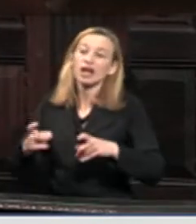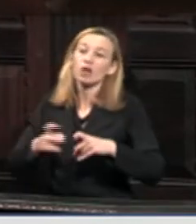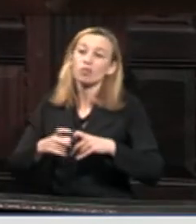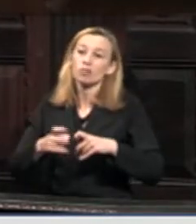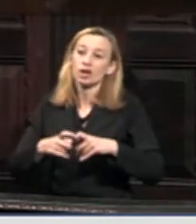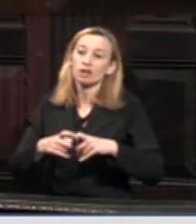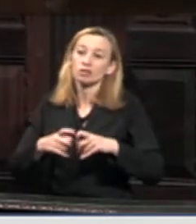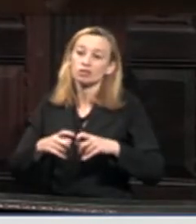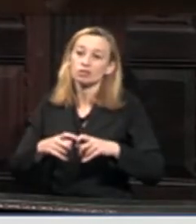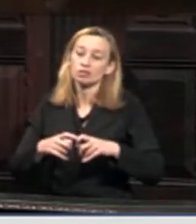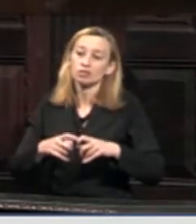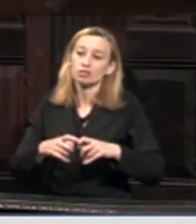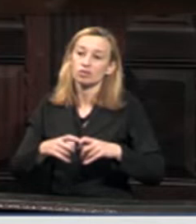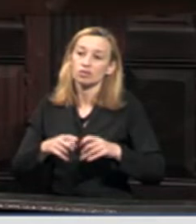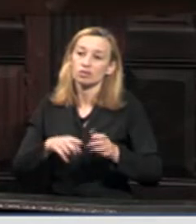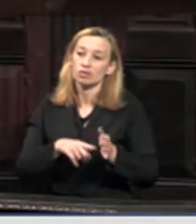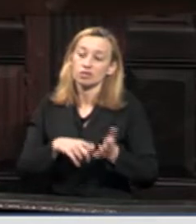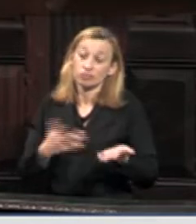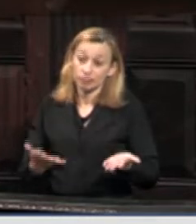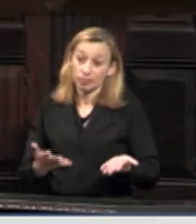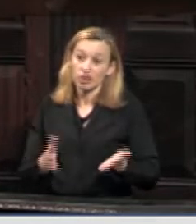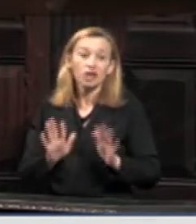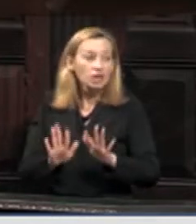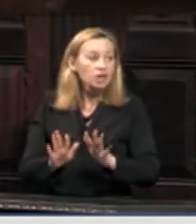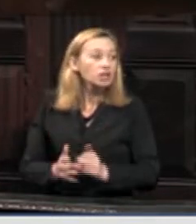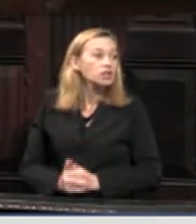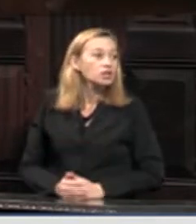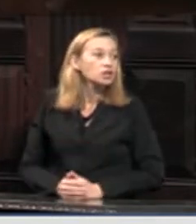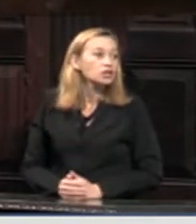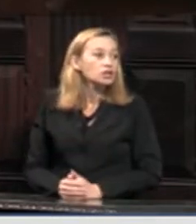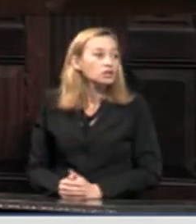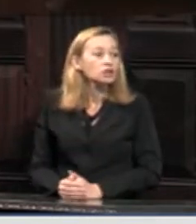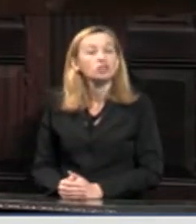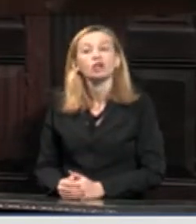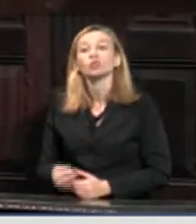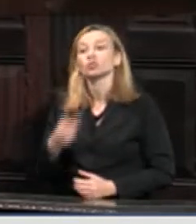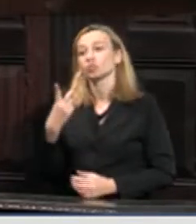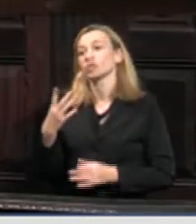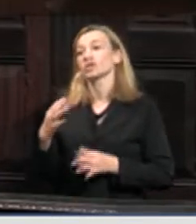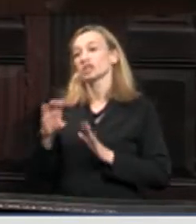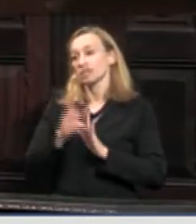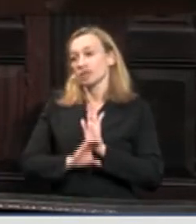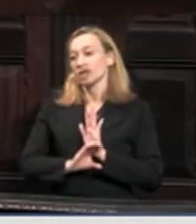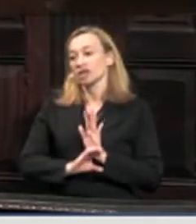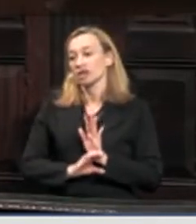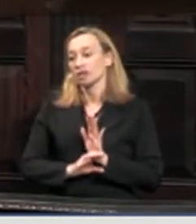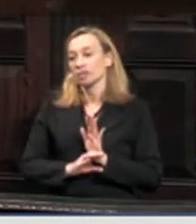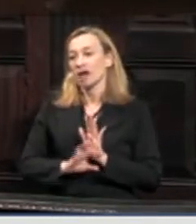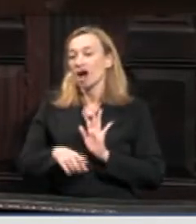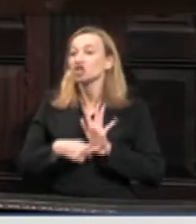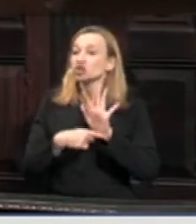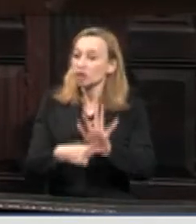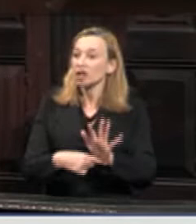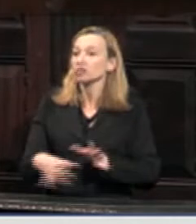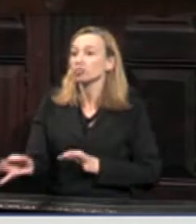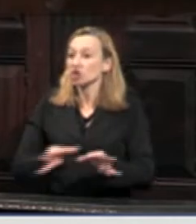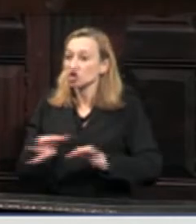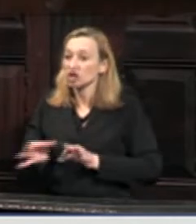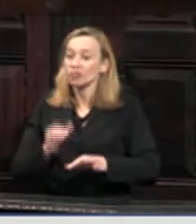eu apresentei algumas emendas buscando aperfeiçoar o projeto e buscando evitar essa